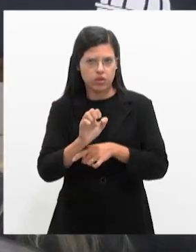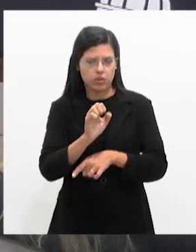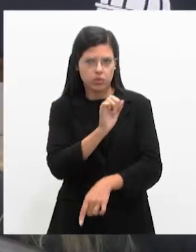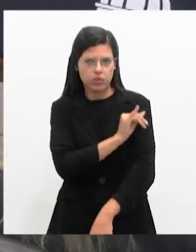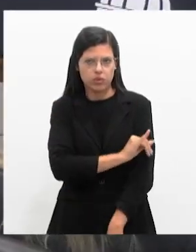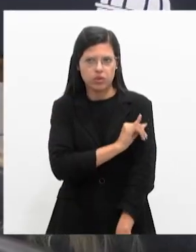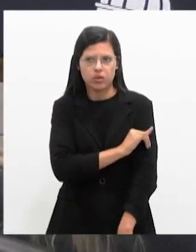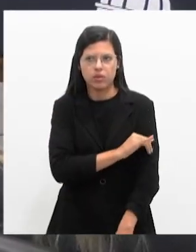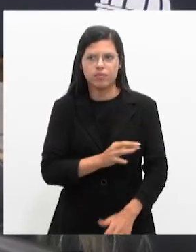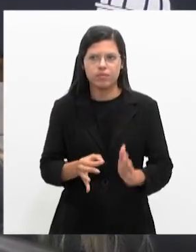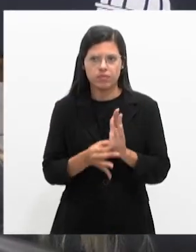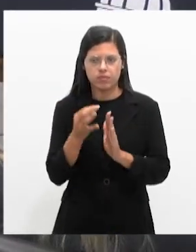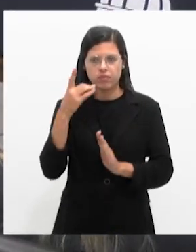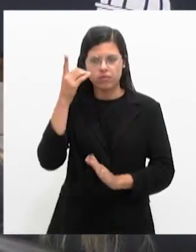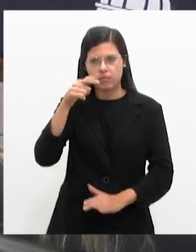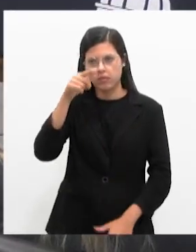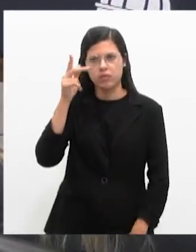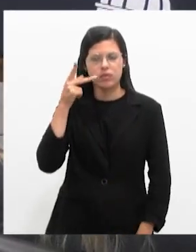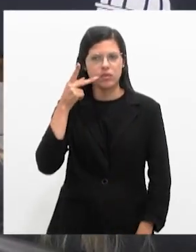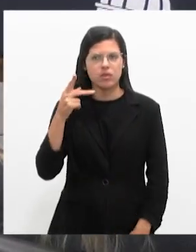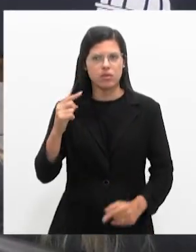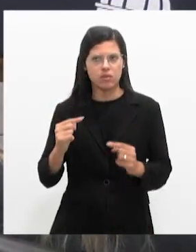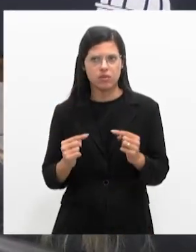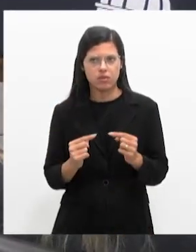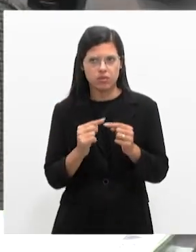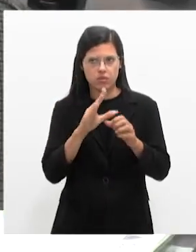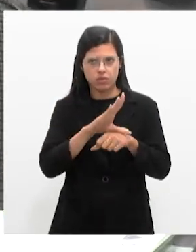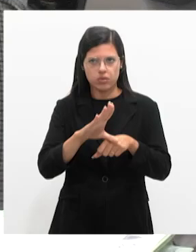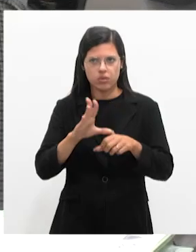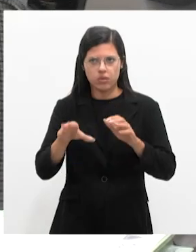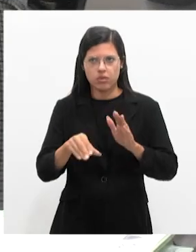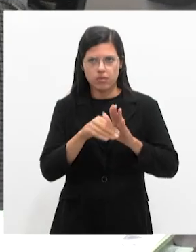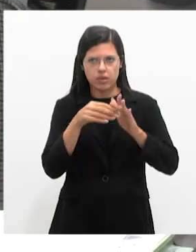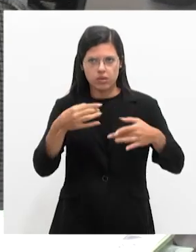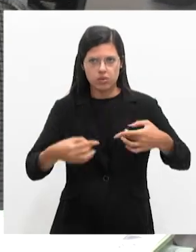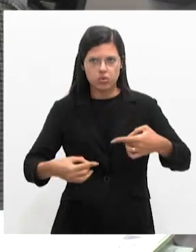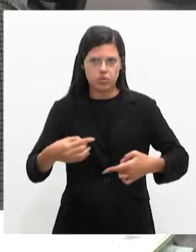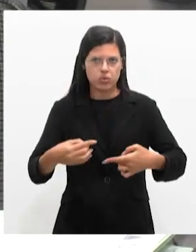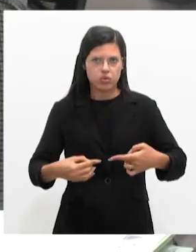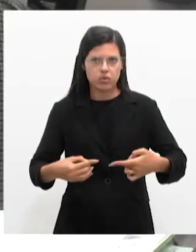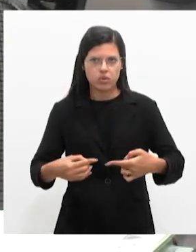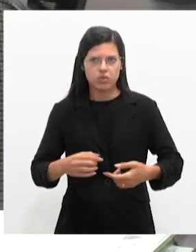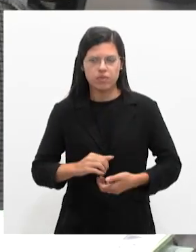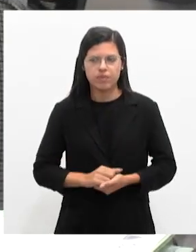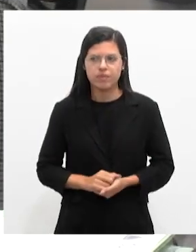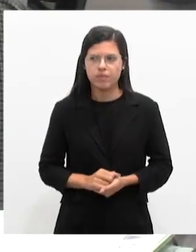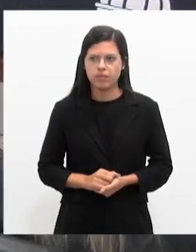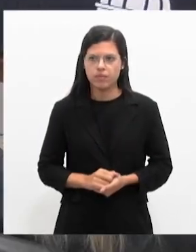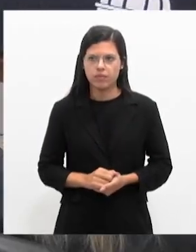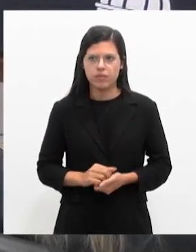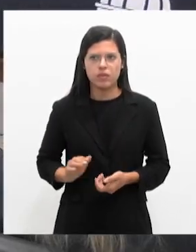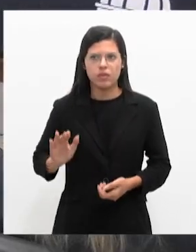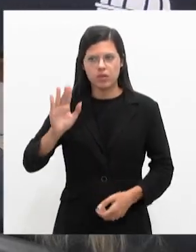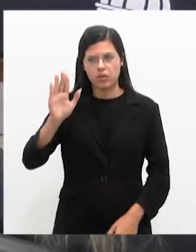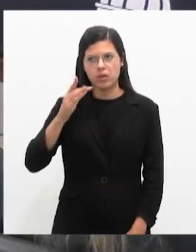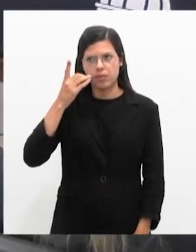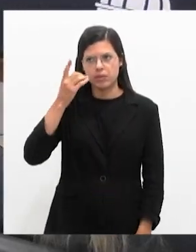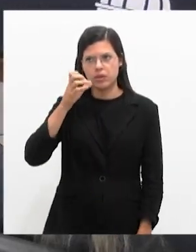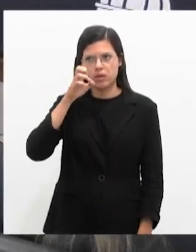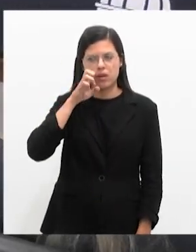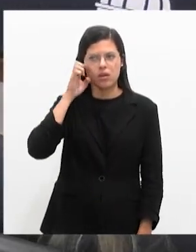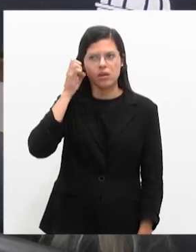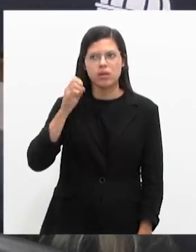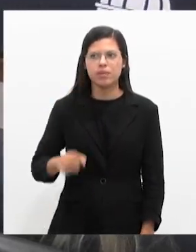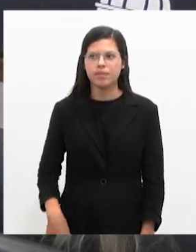Senhor presidente, parecer a constitucionalidade com emendas. Em discussão. Presidente, Para discutir, deputada Érica Takimoto. eu queria, na